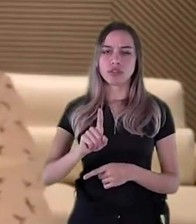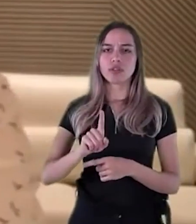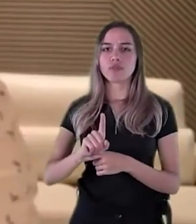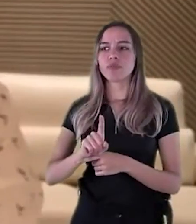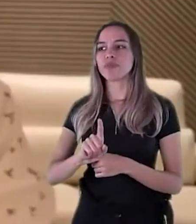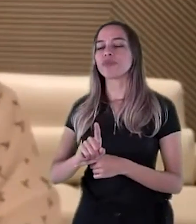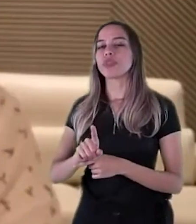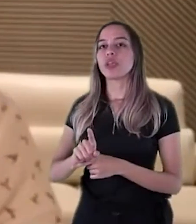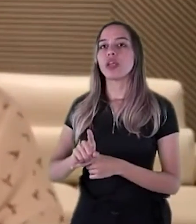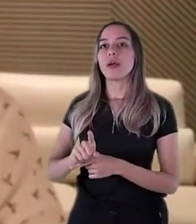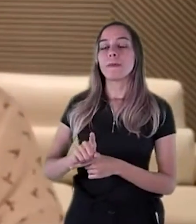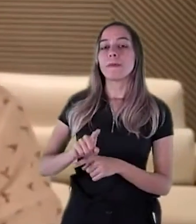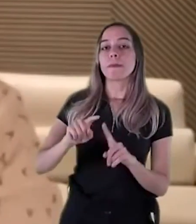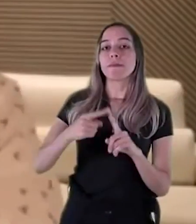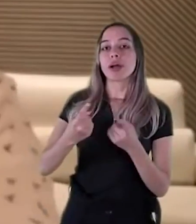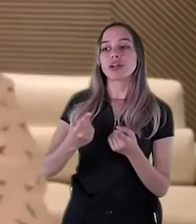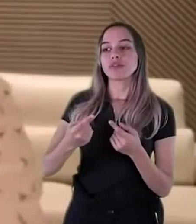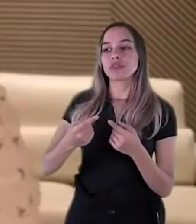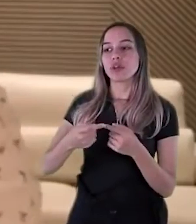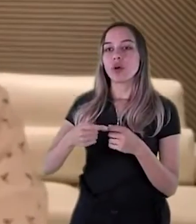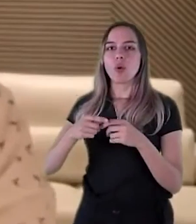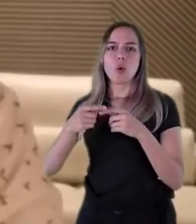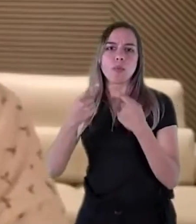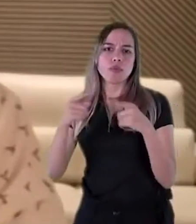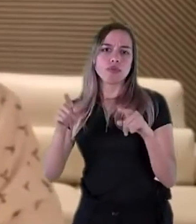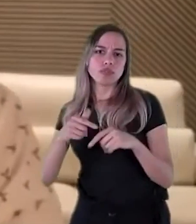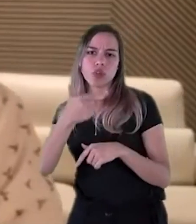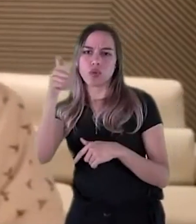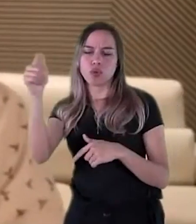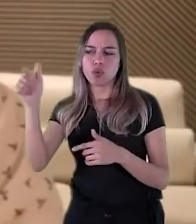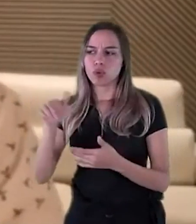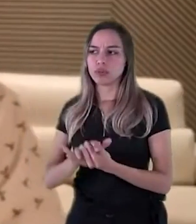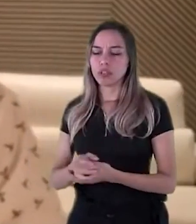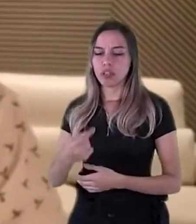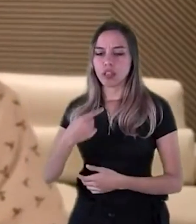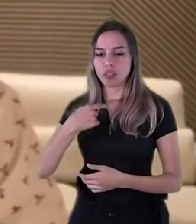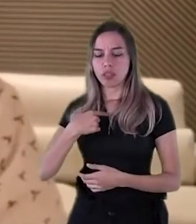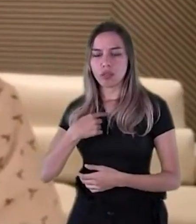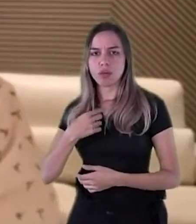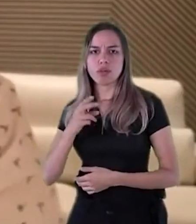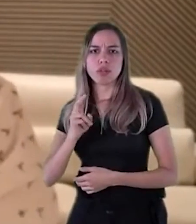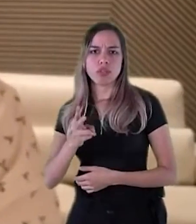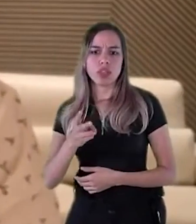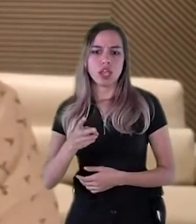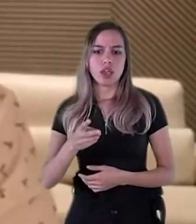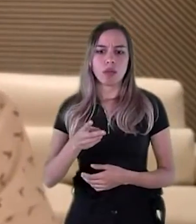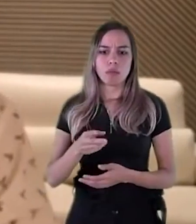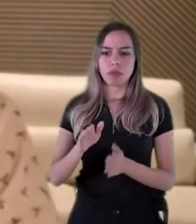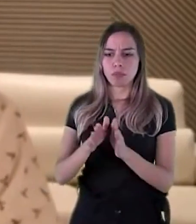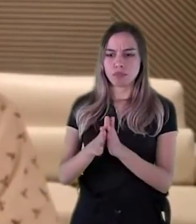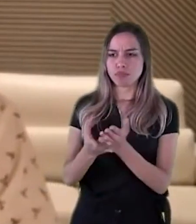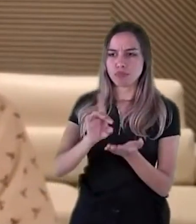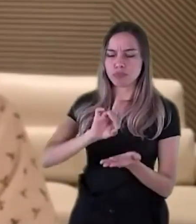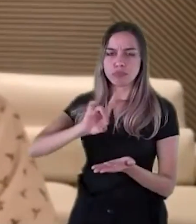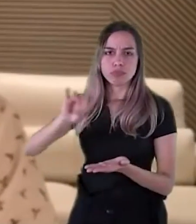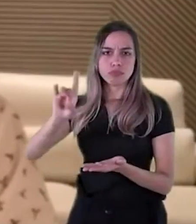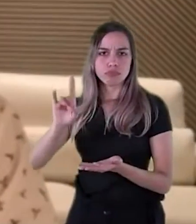sempre existia texto, faço questão da palavra em tudo aquilo que eu